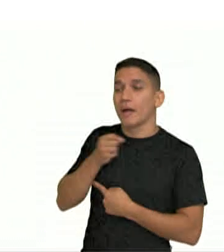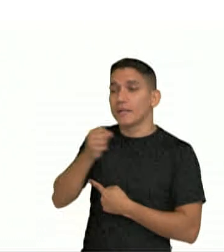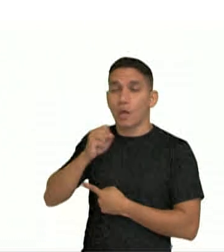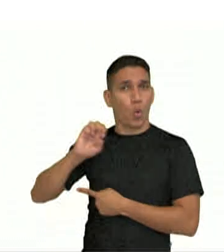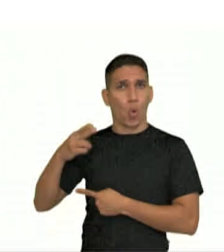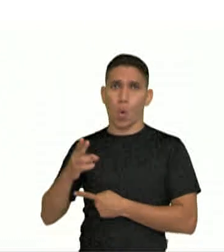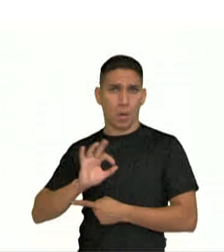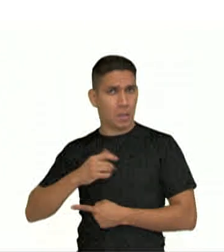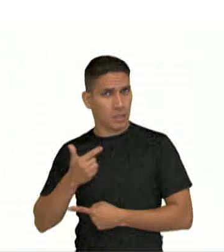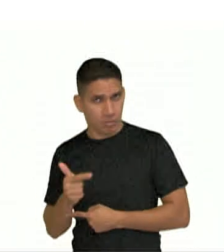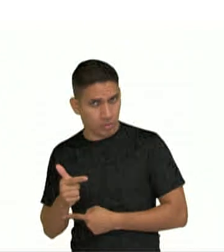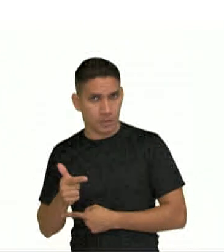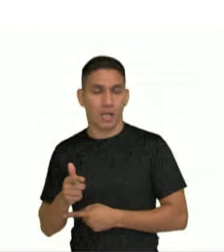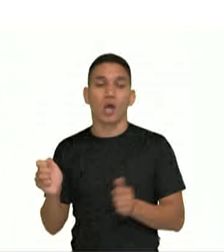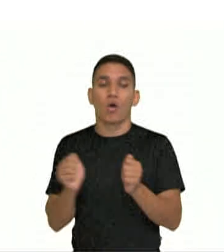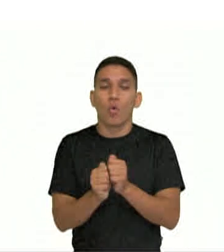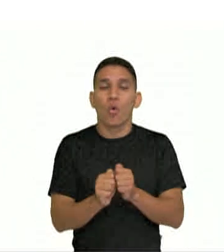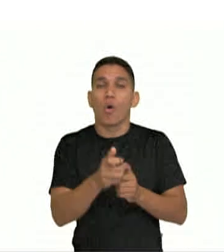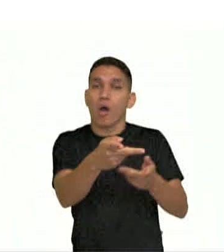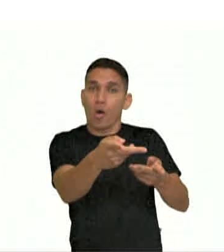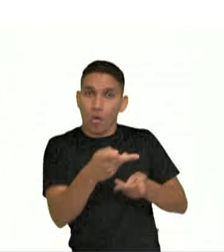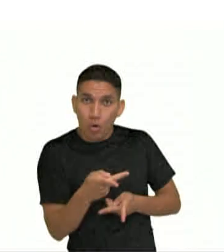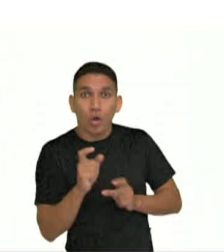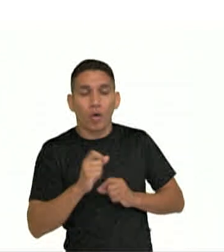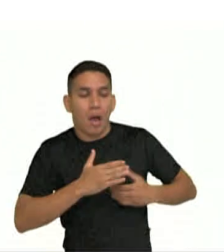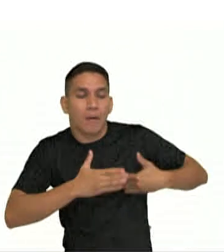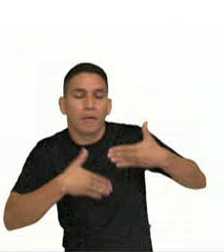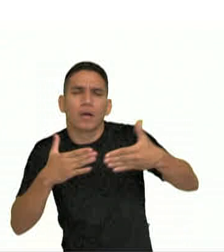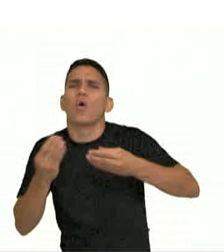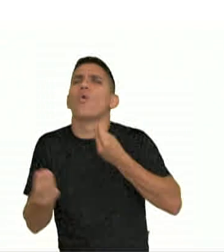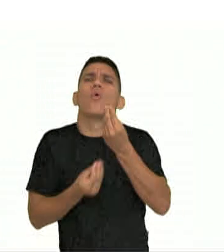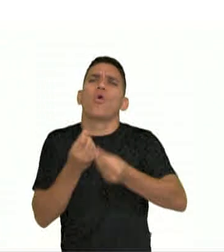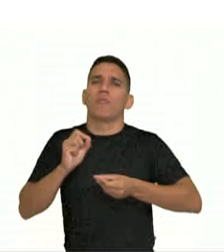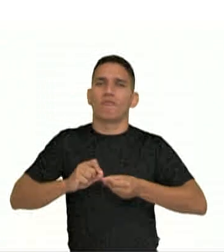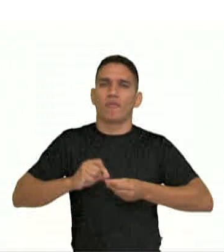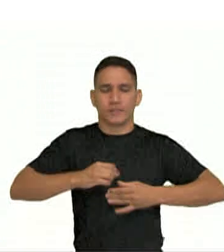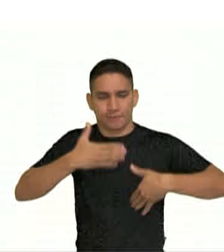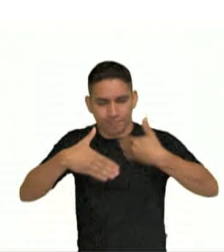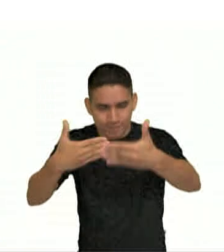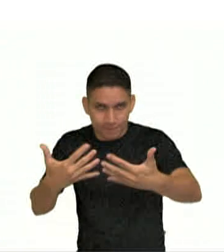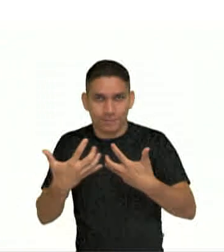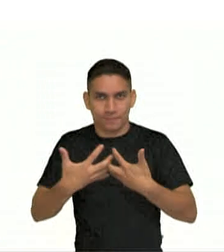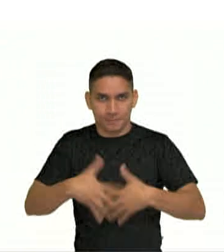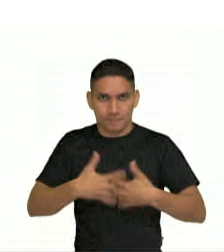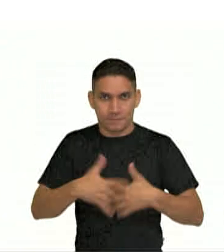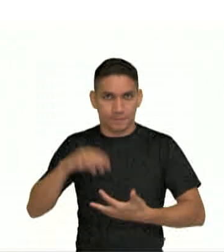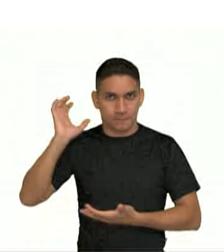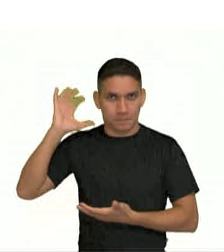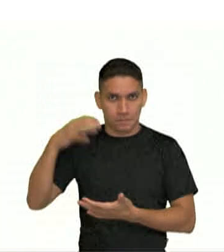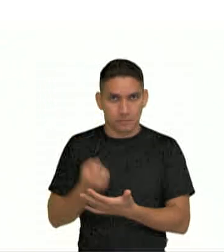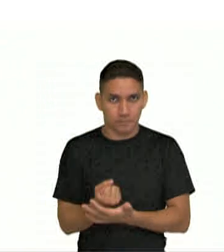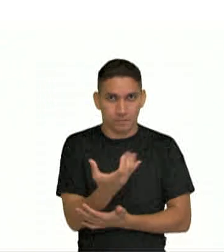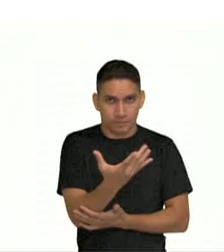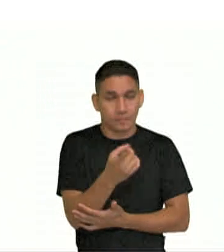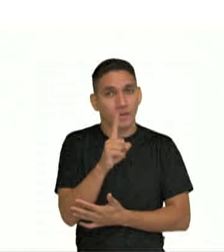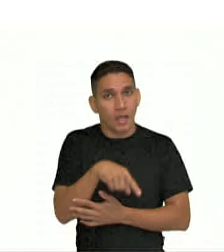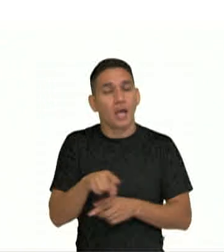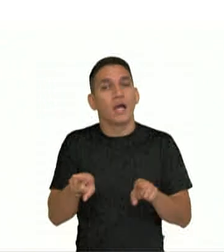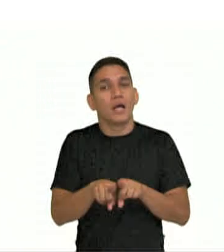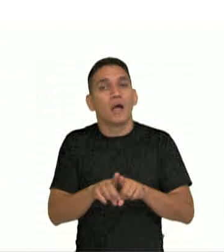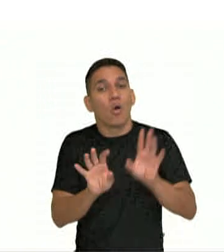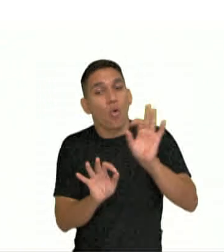convidados, qual a sequência sugerida para a elaboração do conteúdo do podcast? Também organize